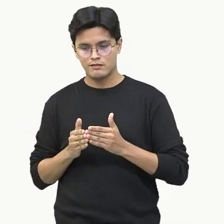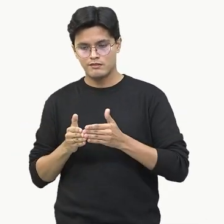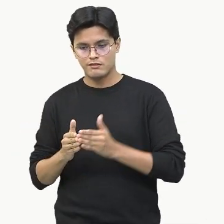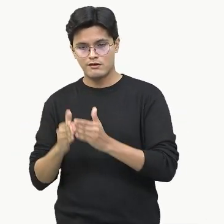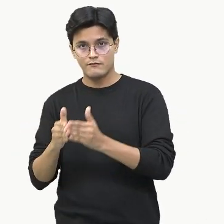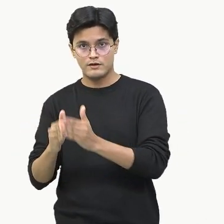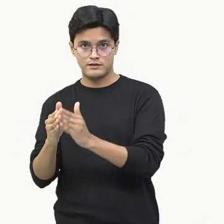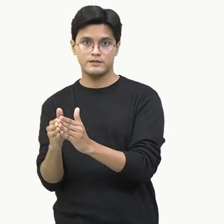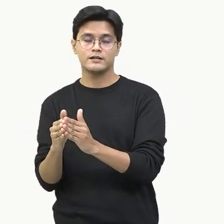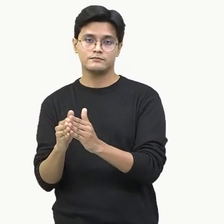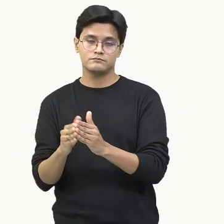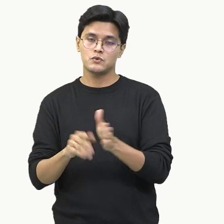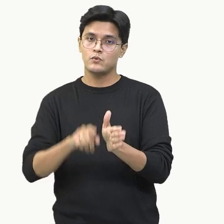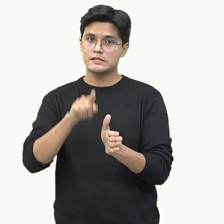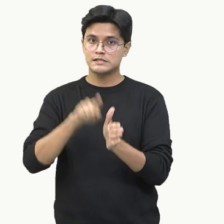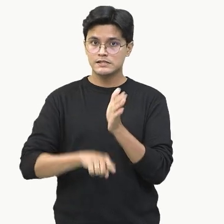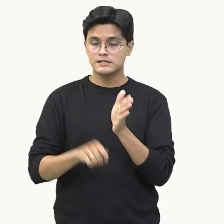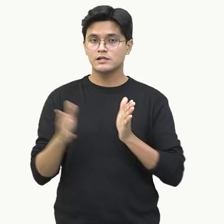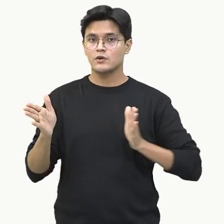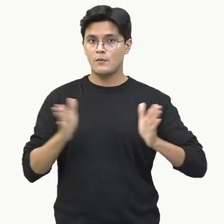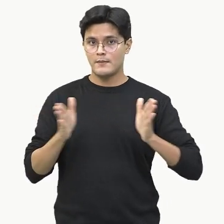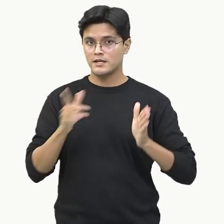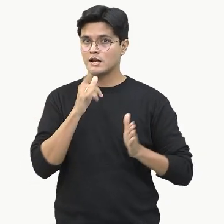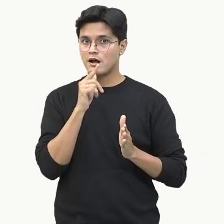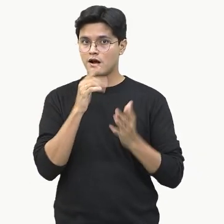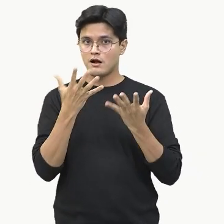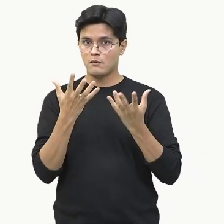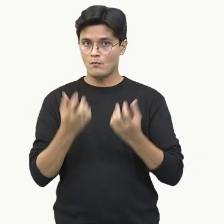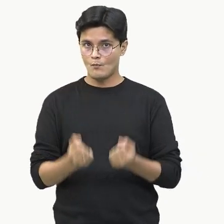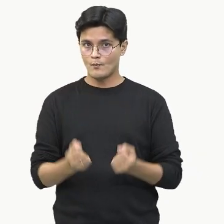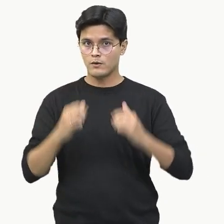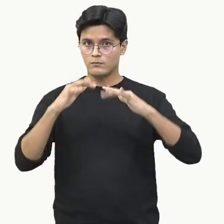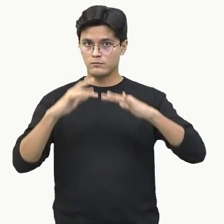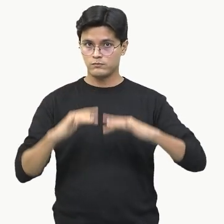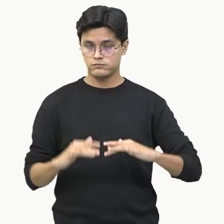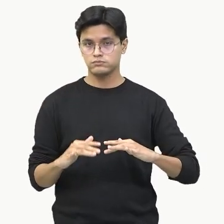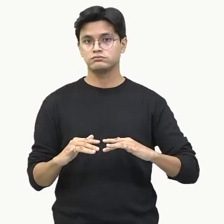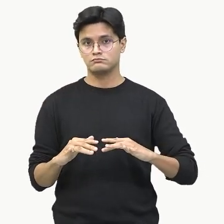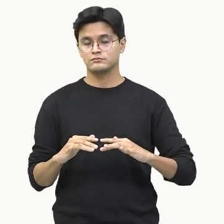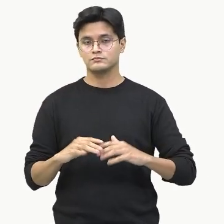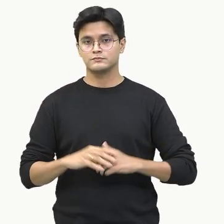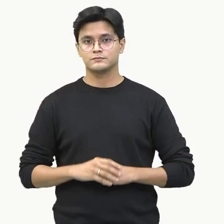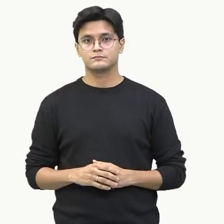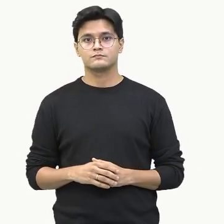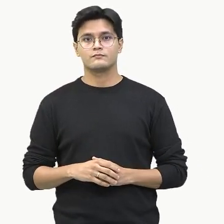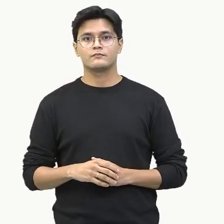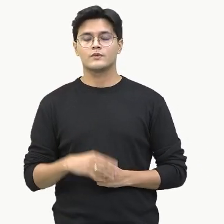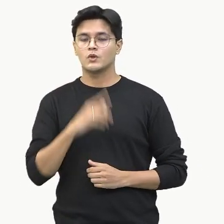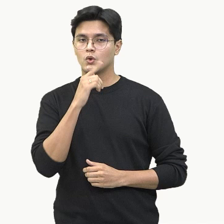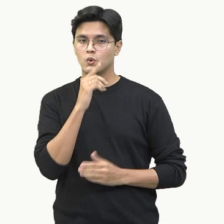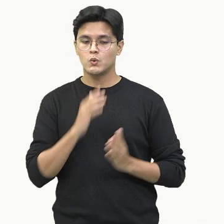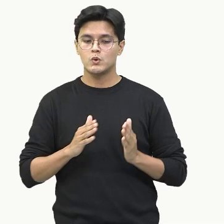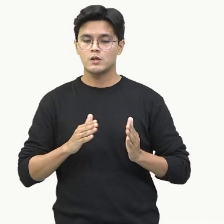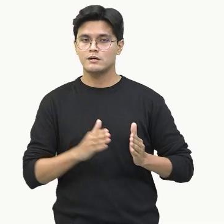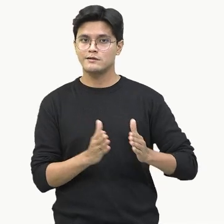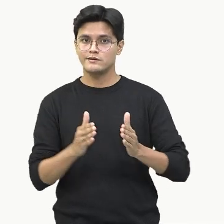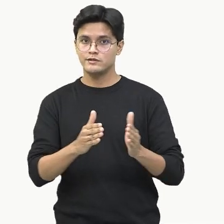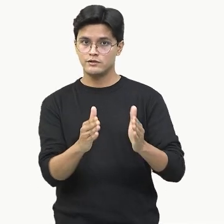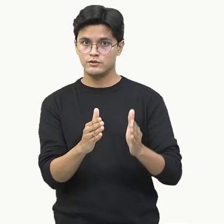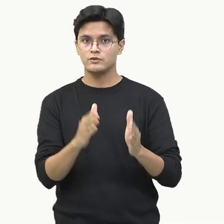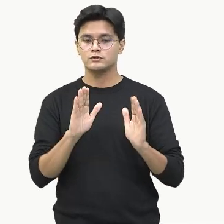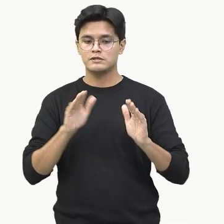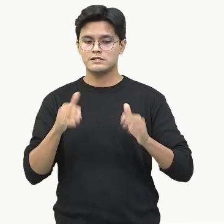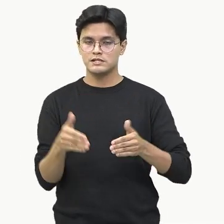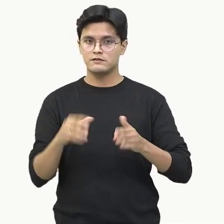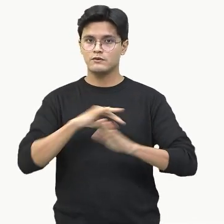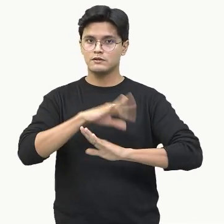relação ao período da estiagem ao período da seca ali dos rios da bacia amazônica Tá bom então é apenas